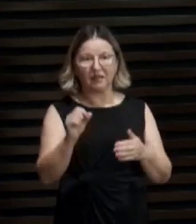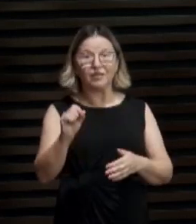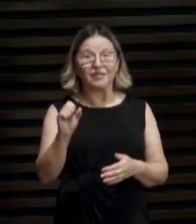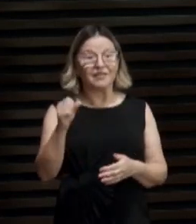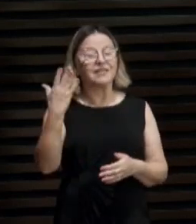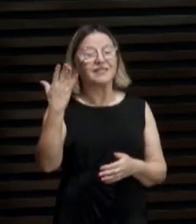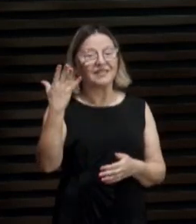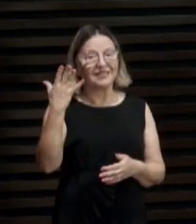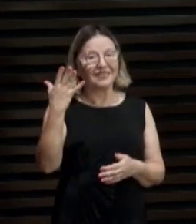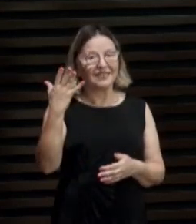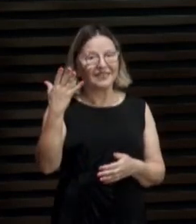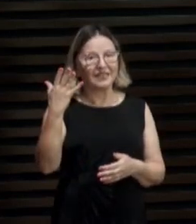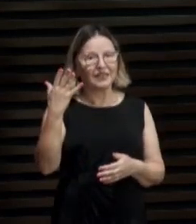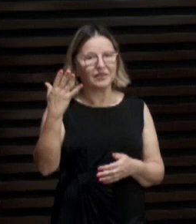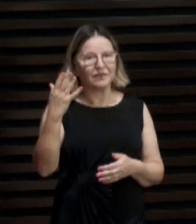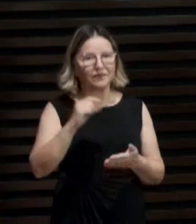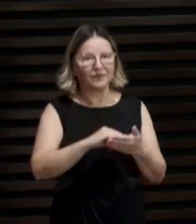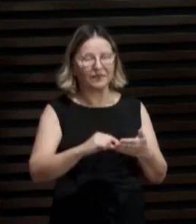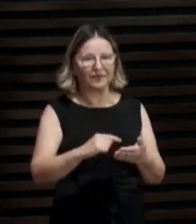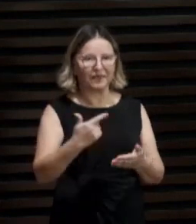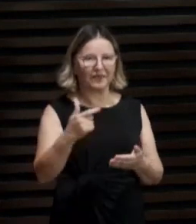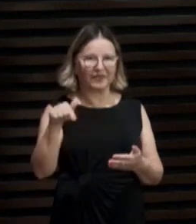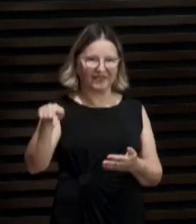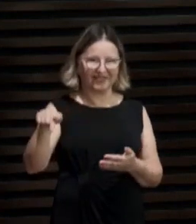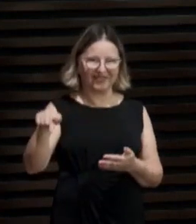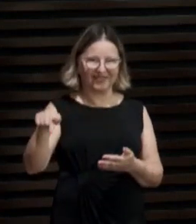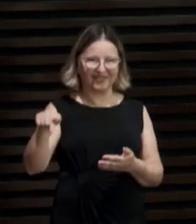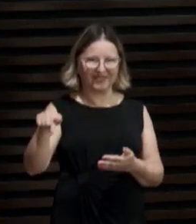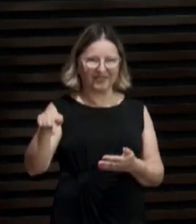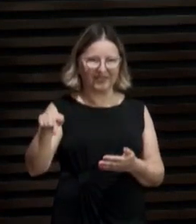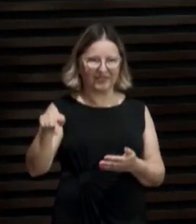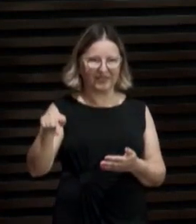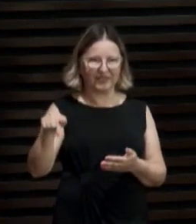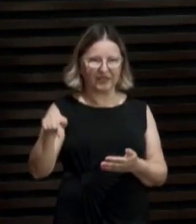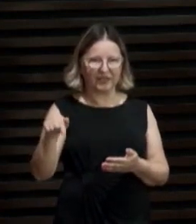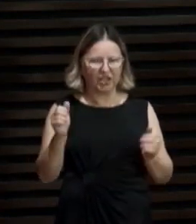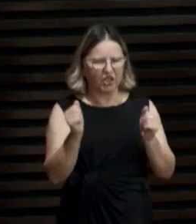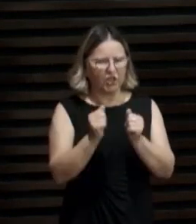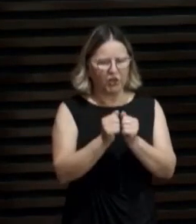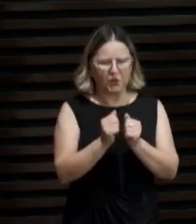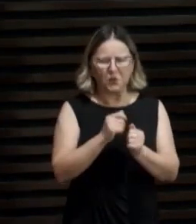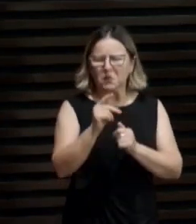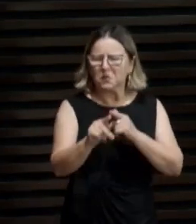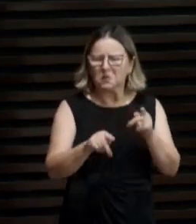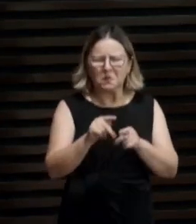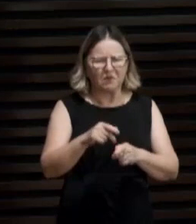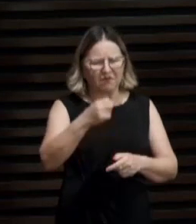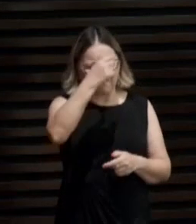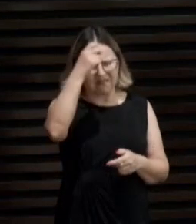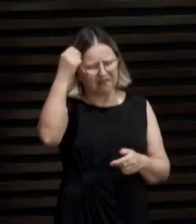acontece. Lá no versículo 27, quando se ajuntam os sátrapas, os prefeitos, os governadores e conselheiros do